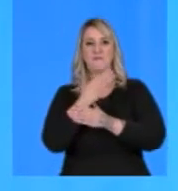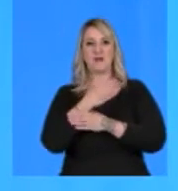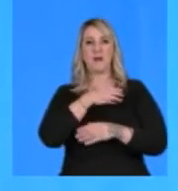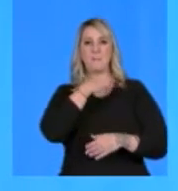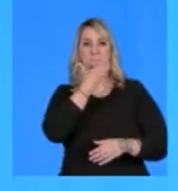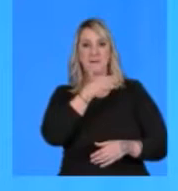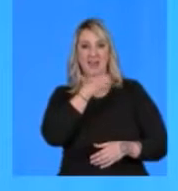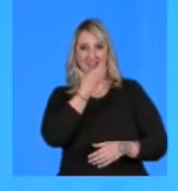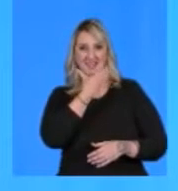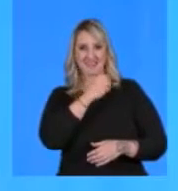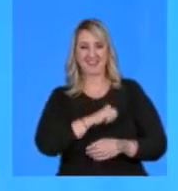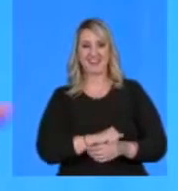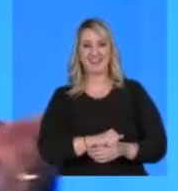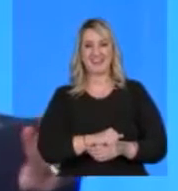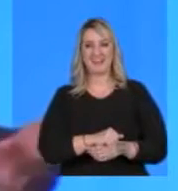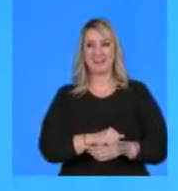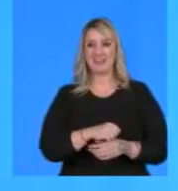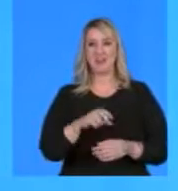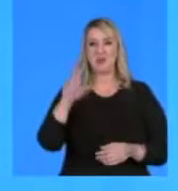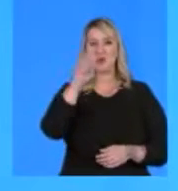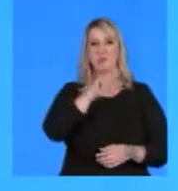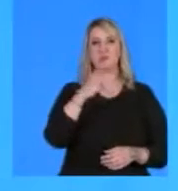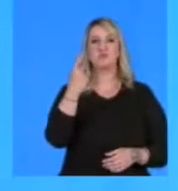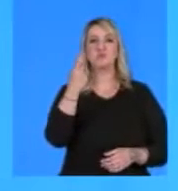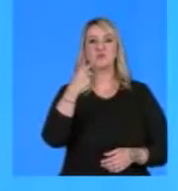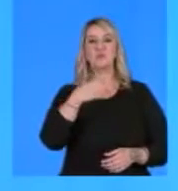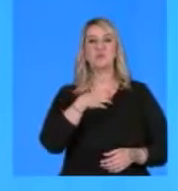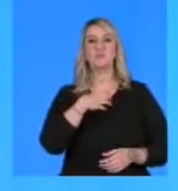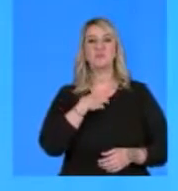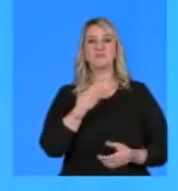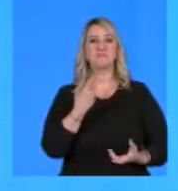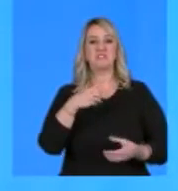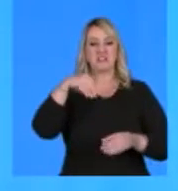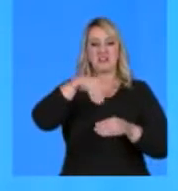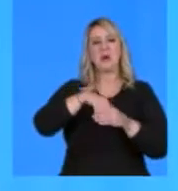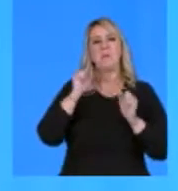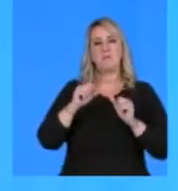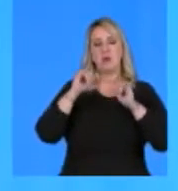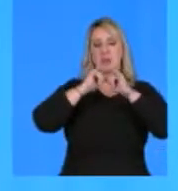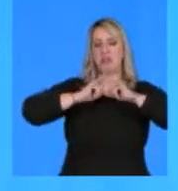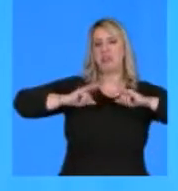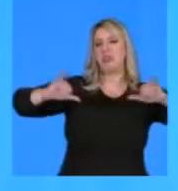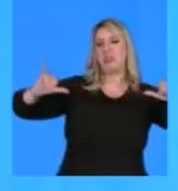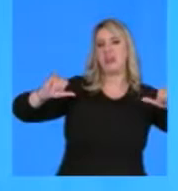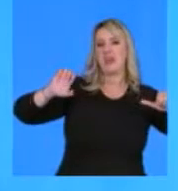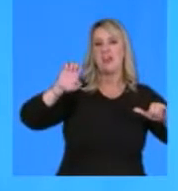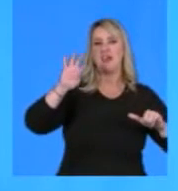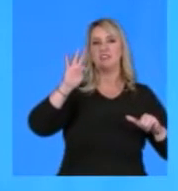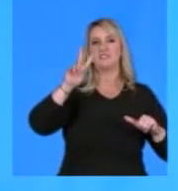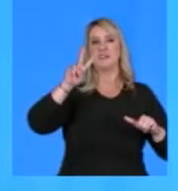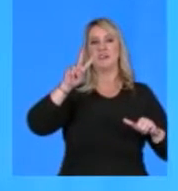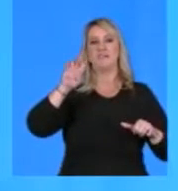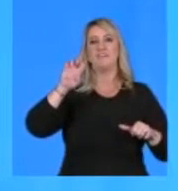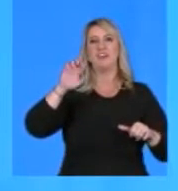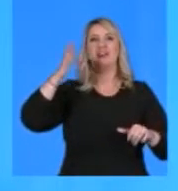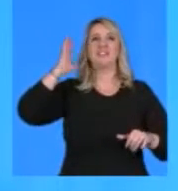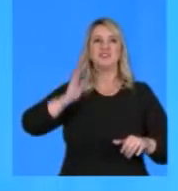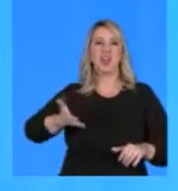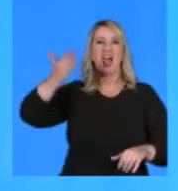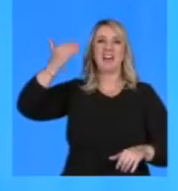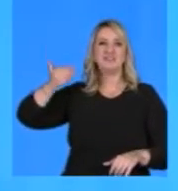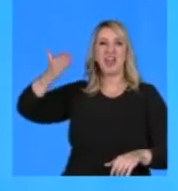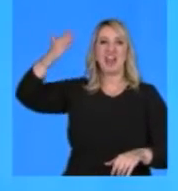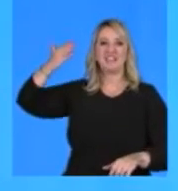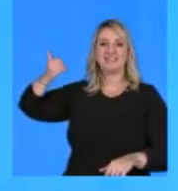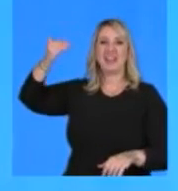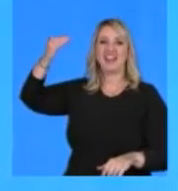tons ele usa isso porque é único candidato que pode ter discurso steve e xiv no governo cabral estive